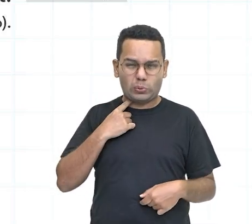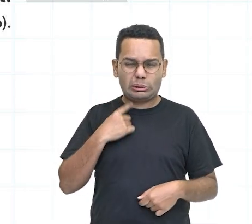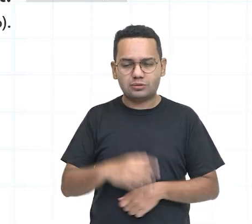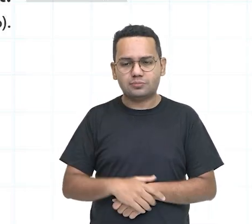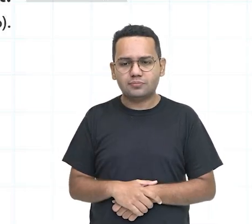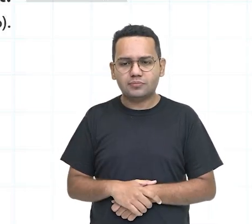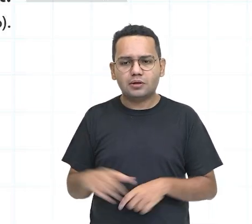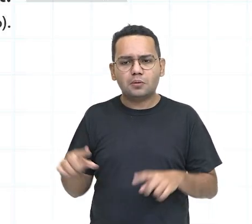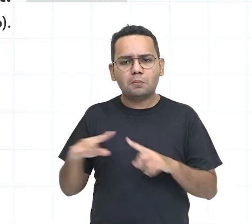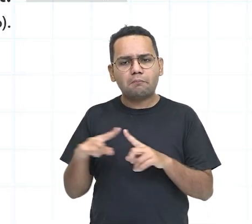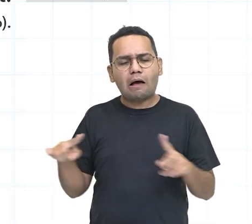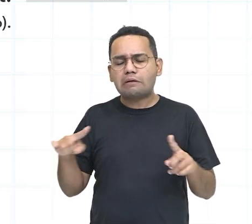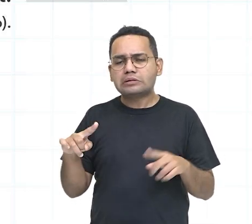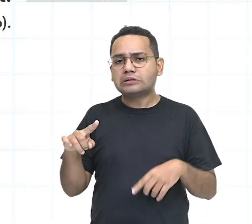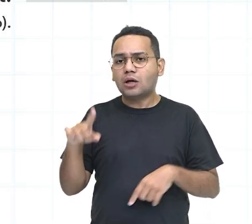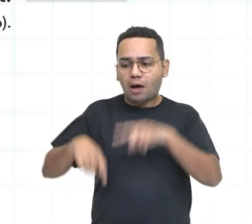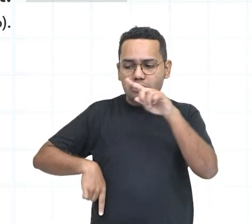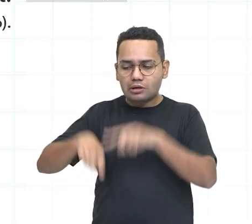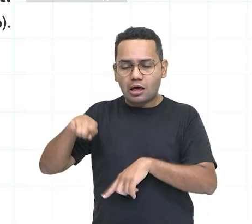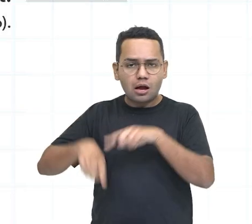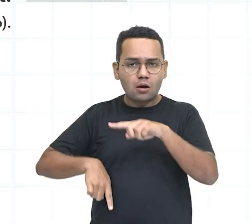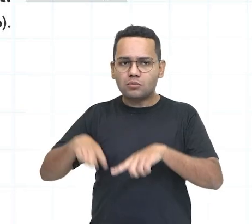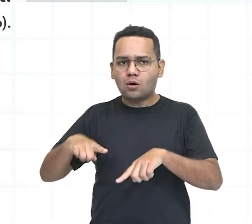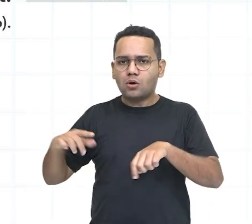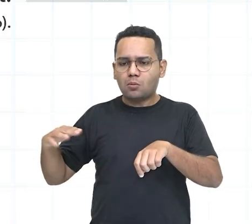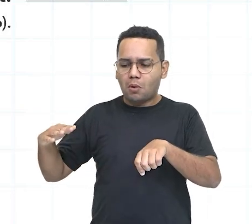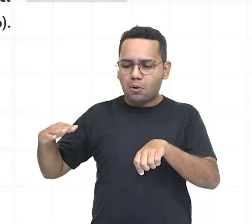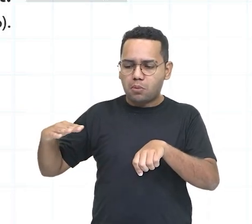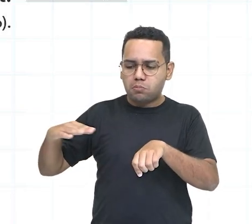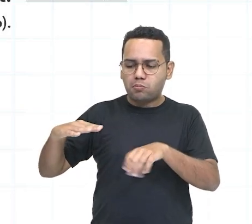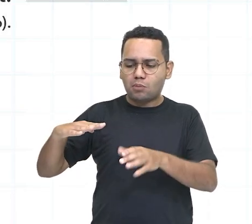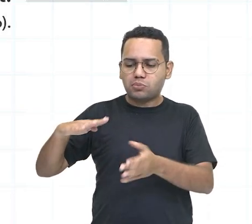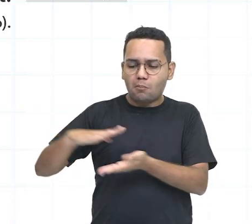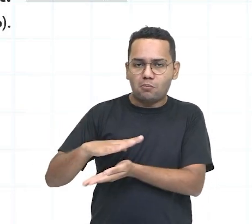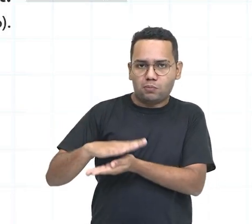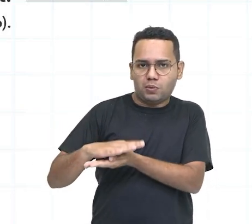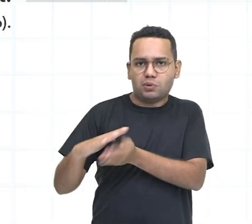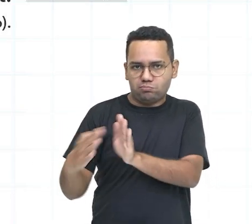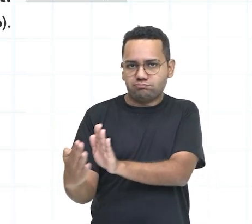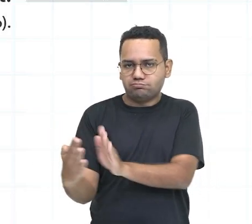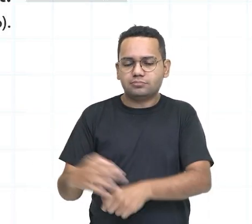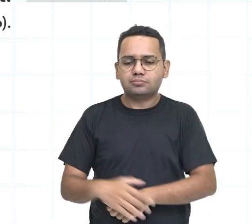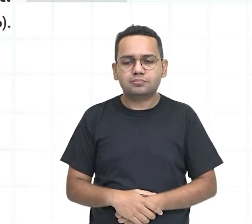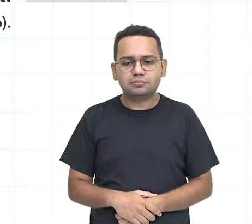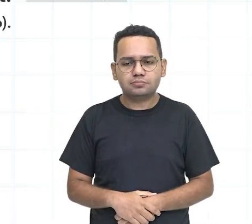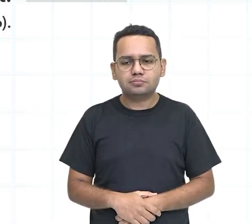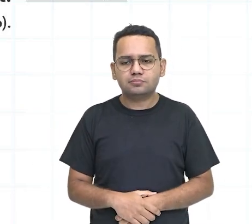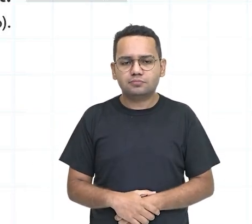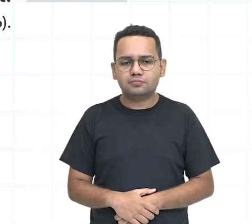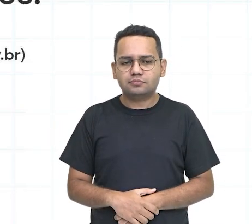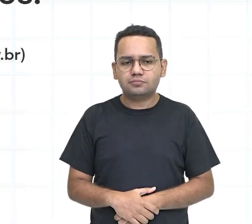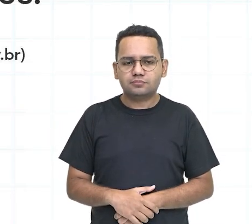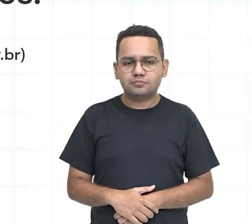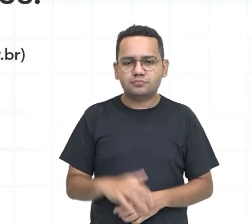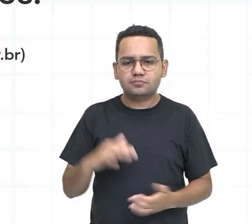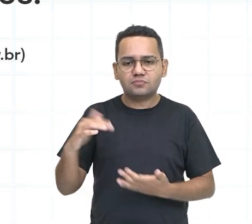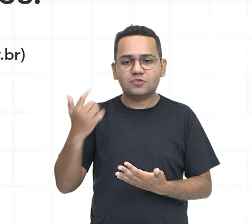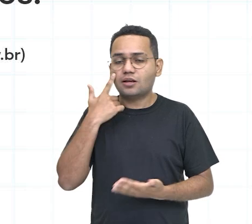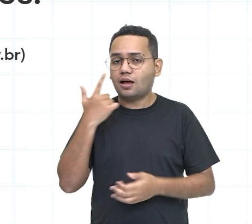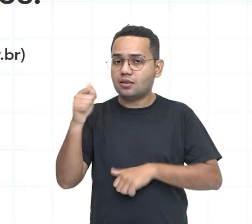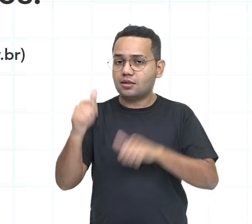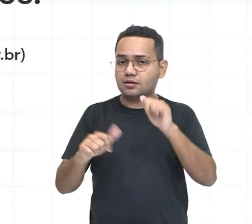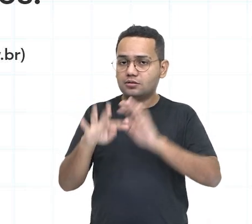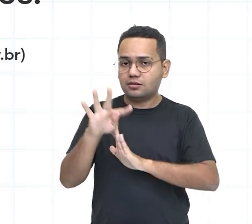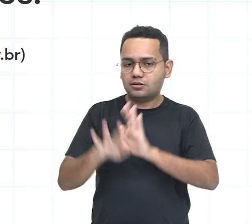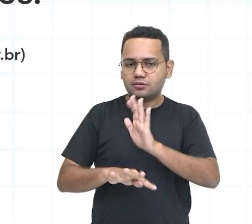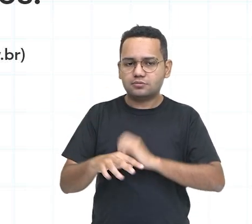cima dessa comida. Agora você vai analisar junto comigo do que esse texto está falando. Vamos lá.